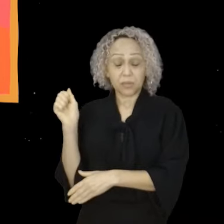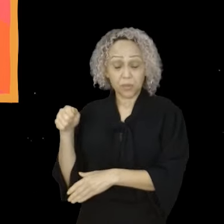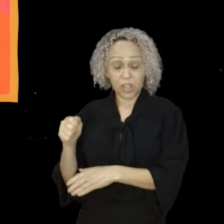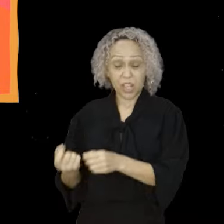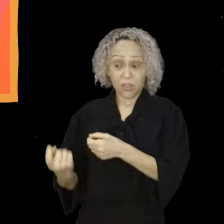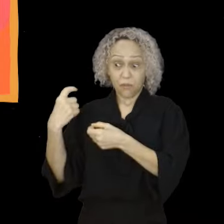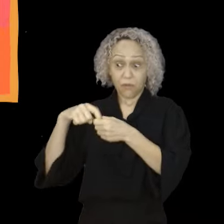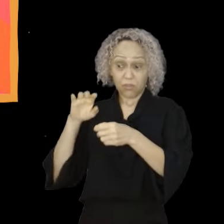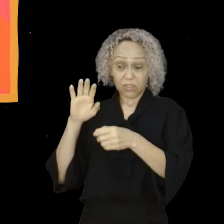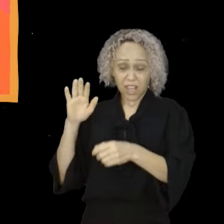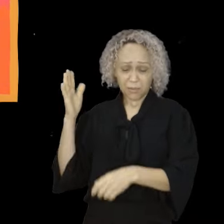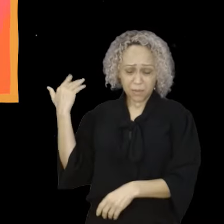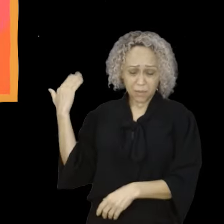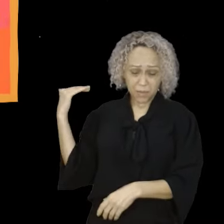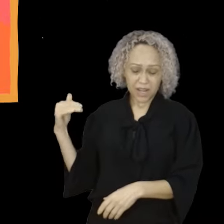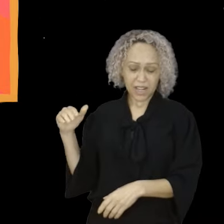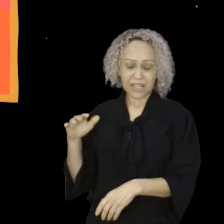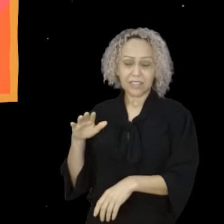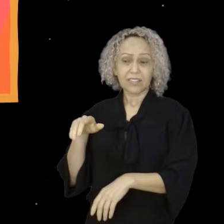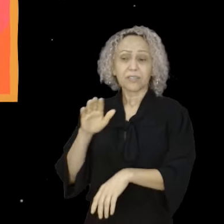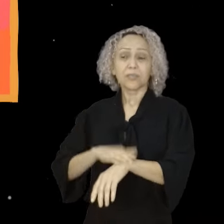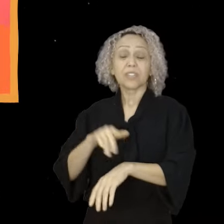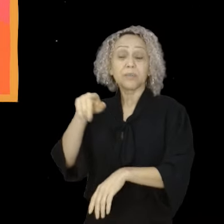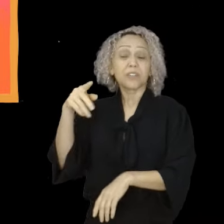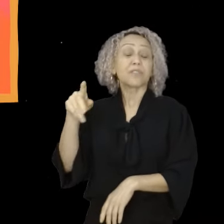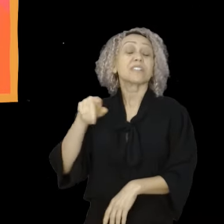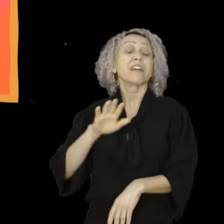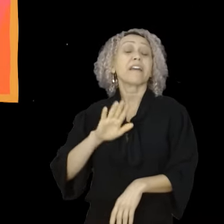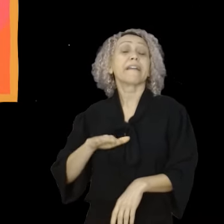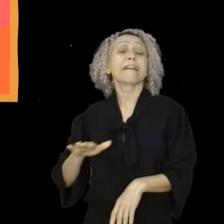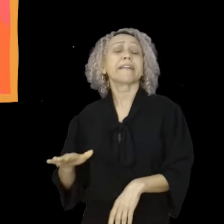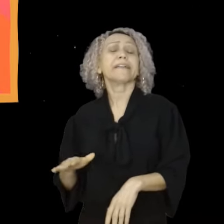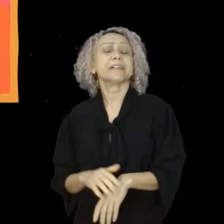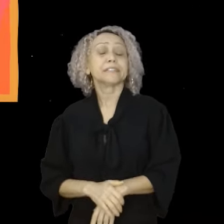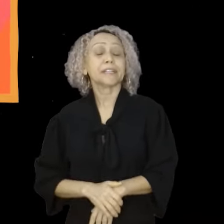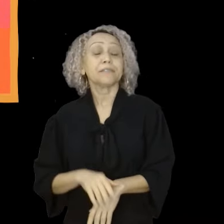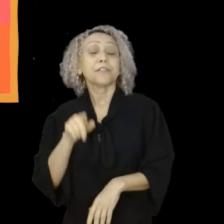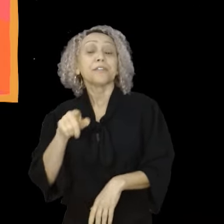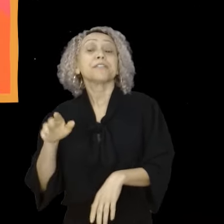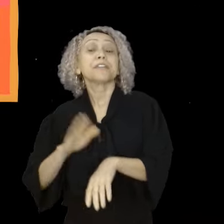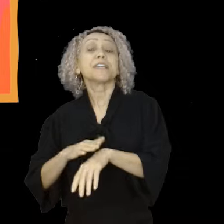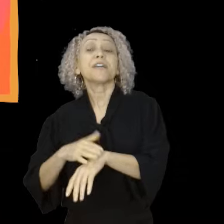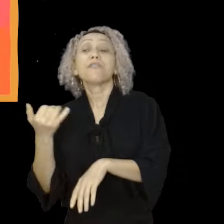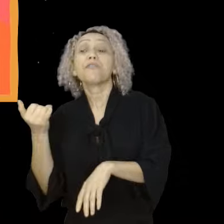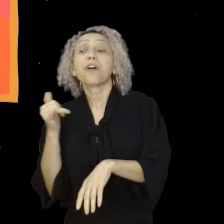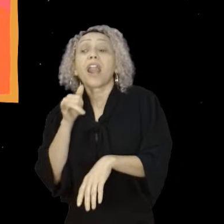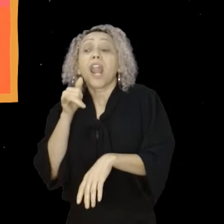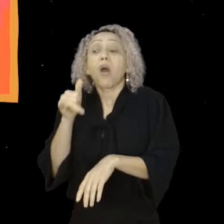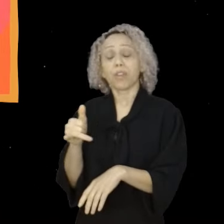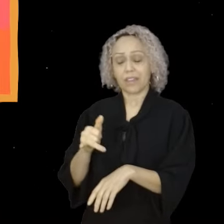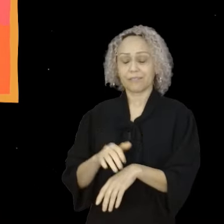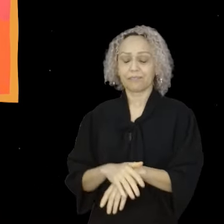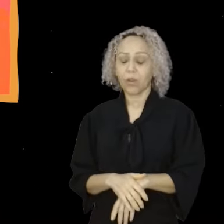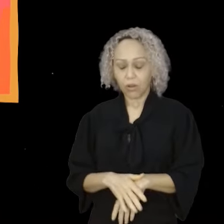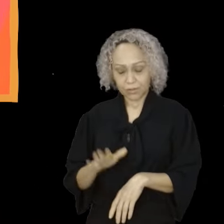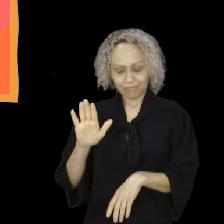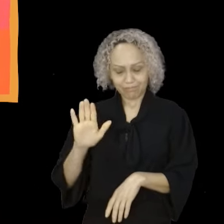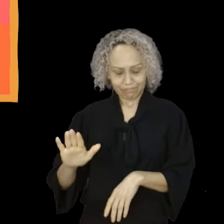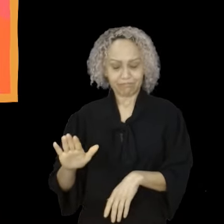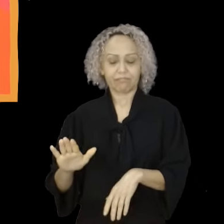reencontrasse criança, eu falaria pra ter força, pra estar preparada, porque os tempos vão ficar